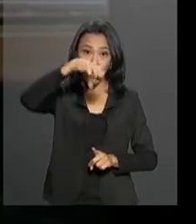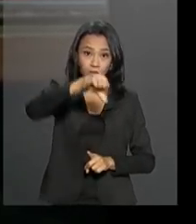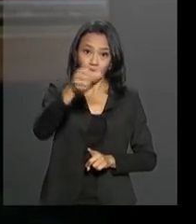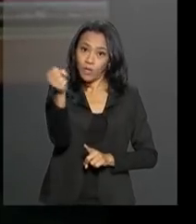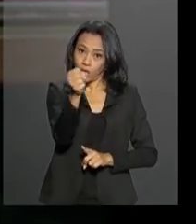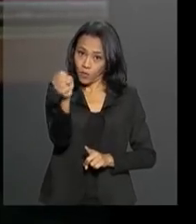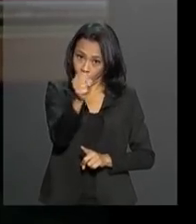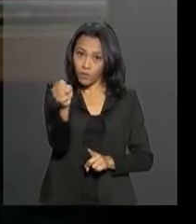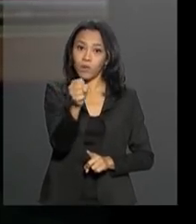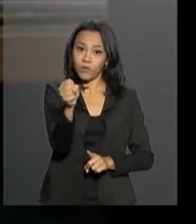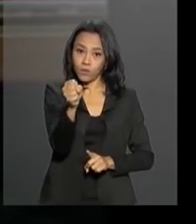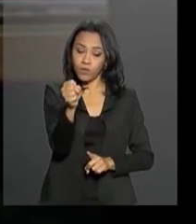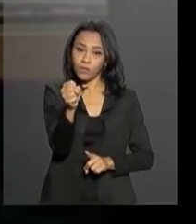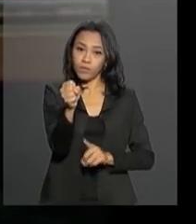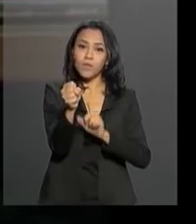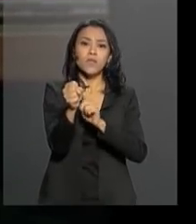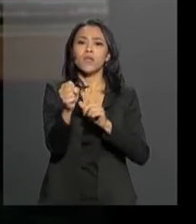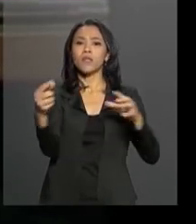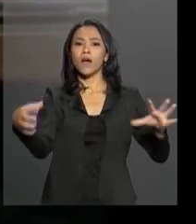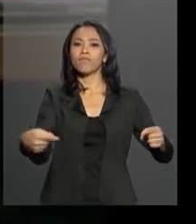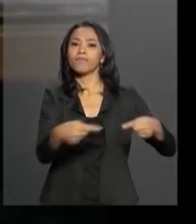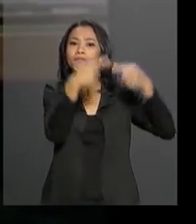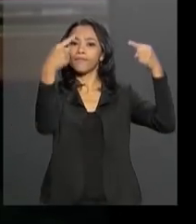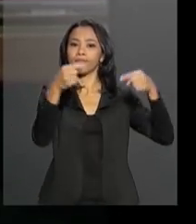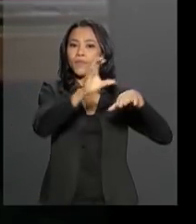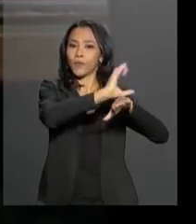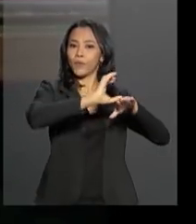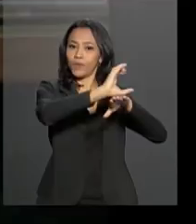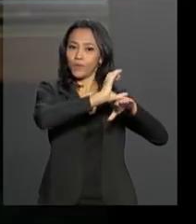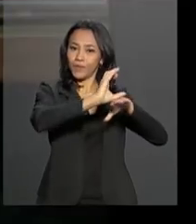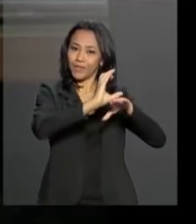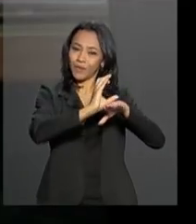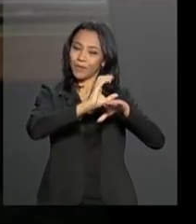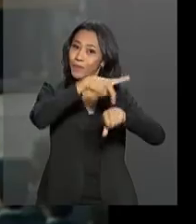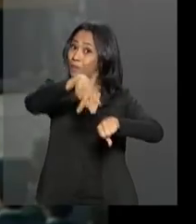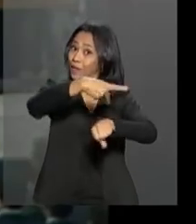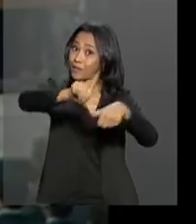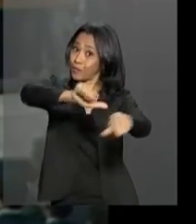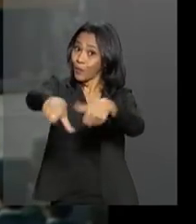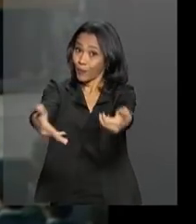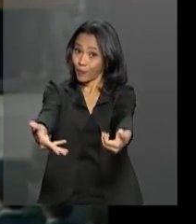1988, no que tange à Constituição, a nação mudou.